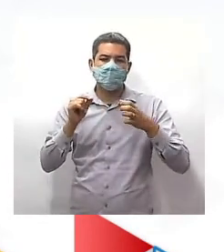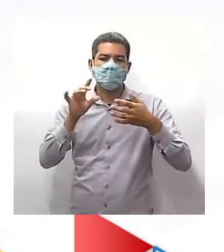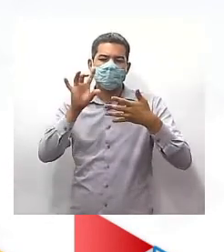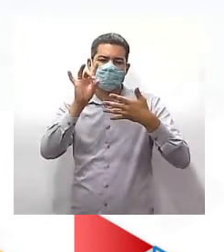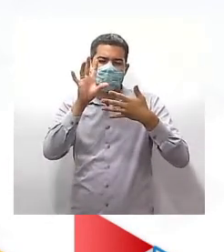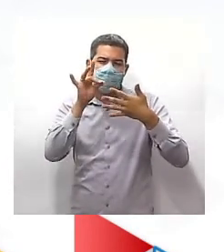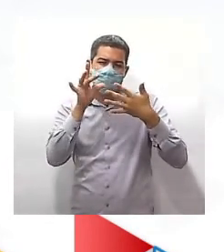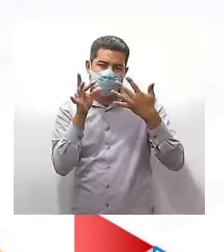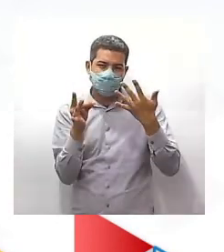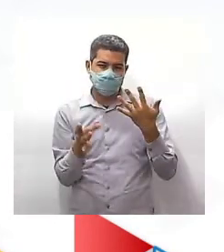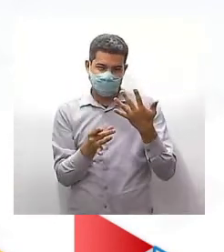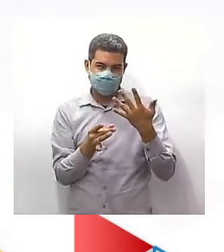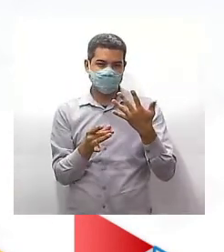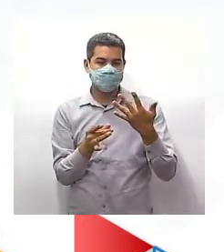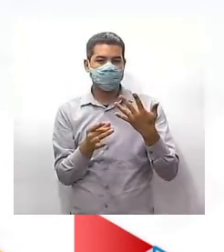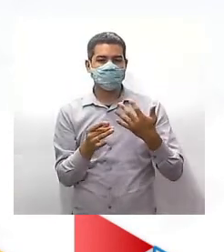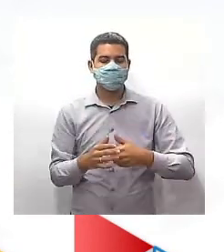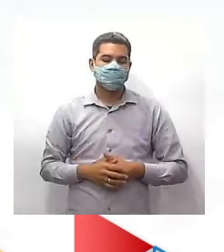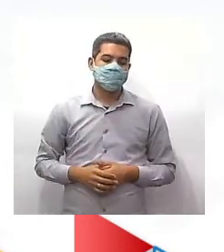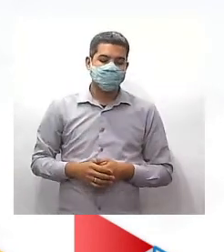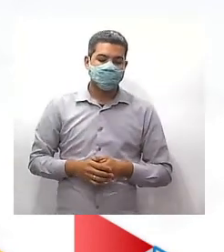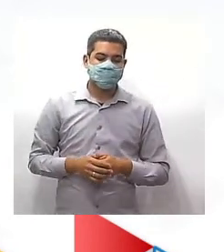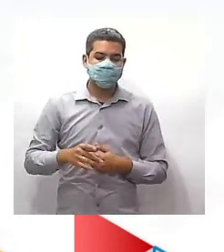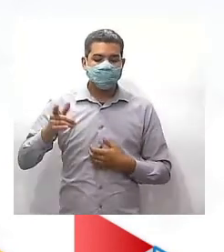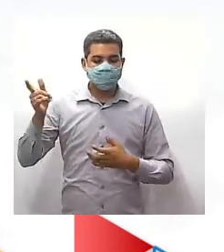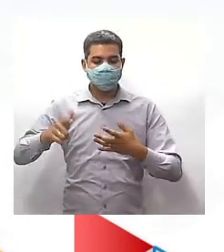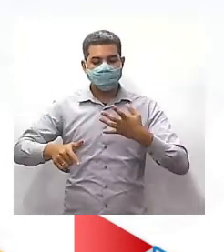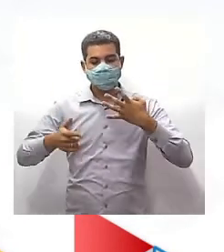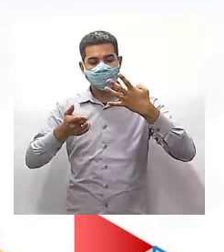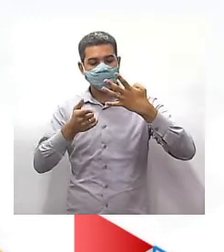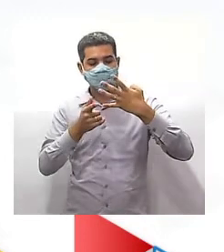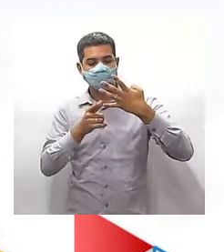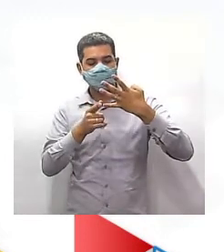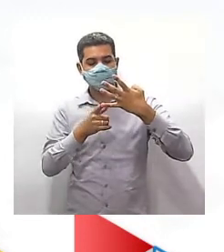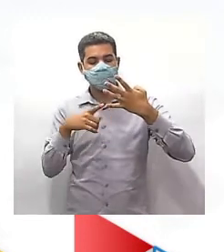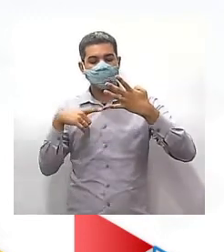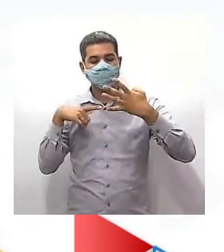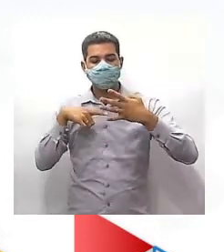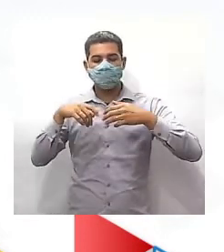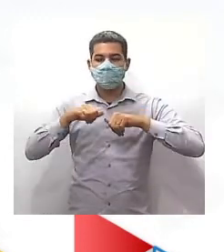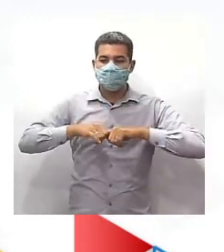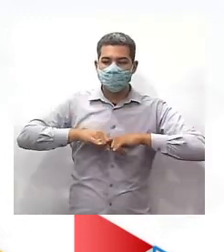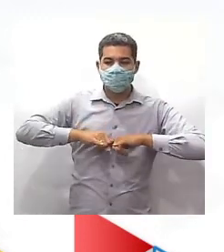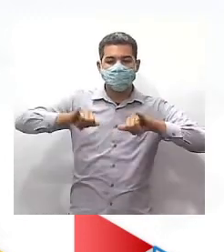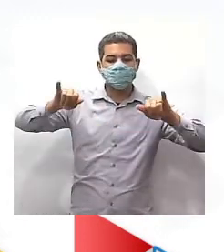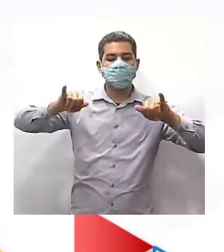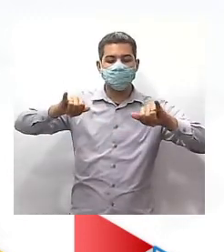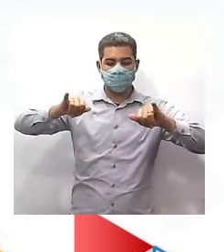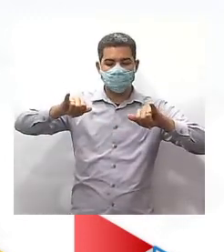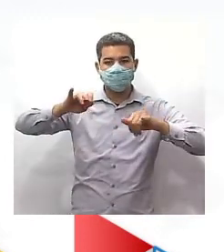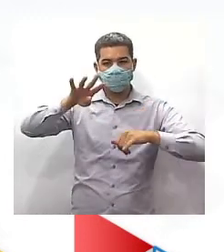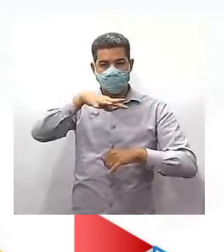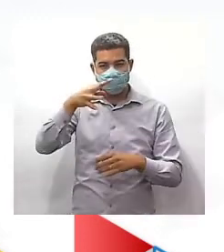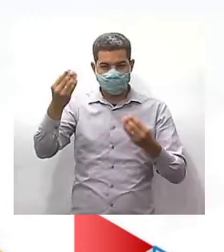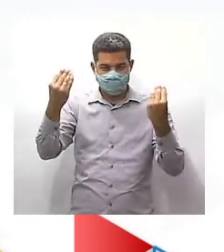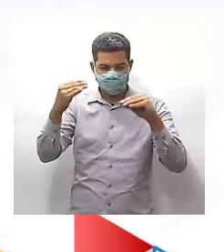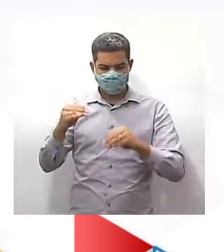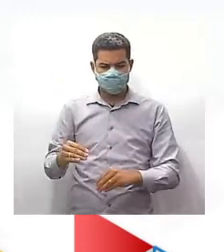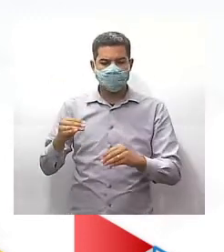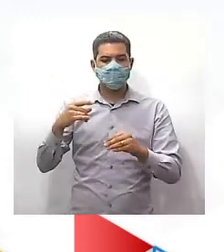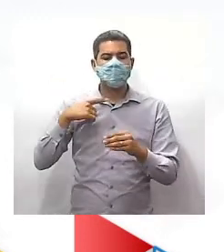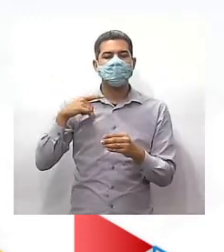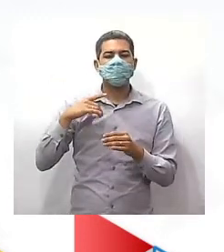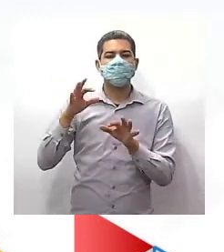estatística descritiva, a segunda etapa. E por fim, depois que distribuir na tabela, eu vou montar a partir